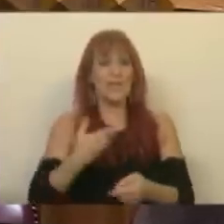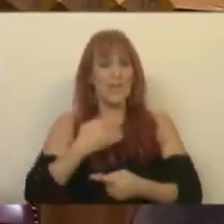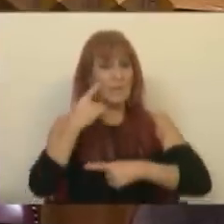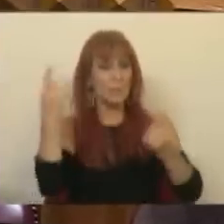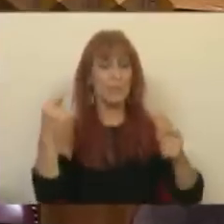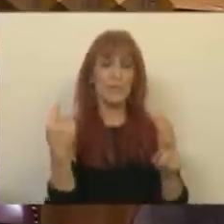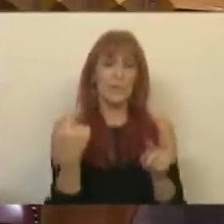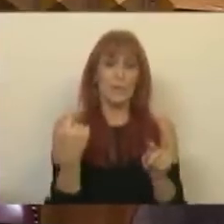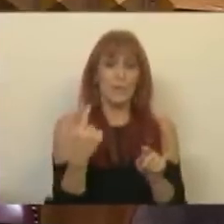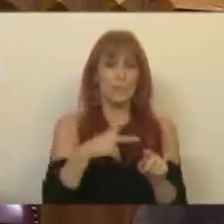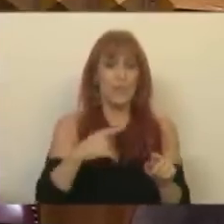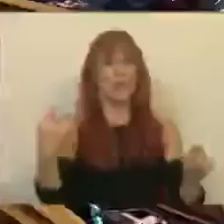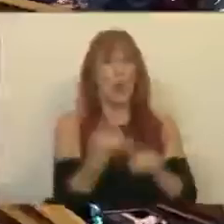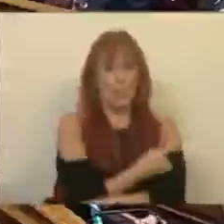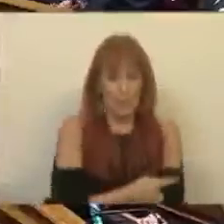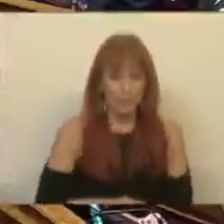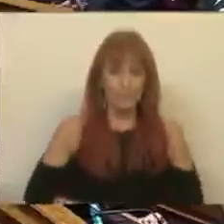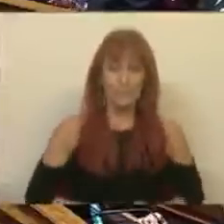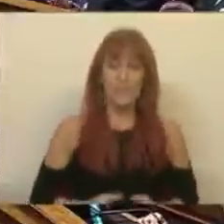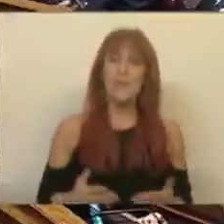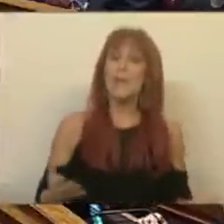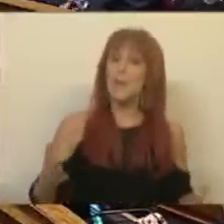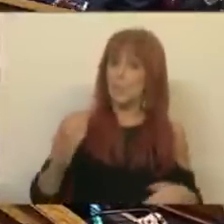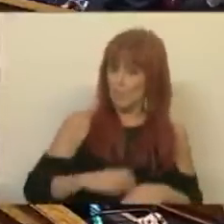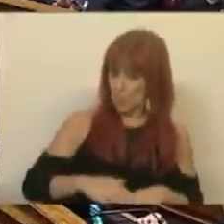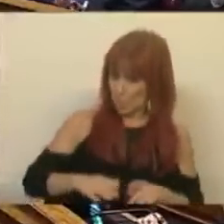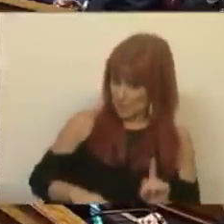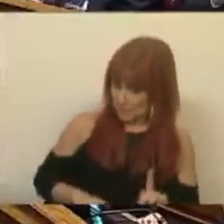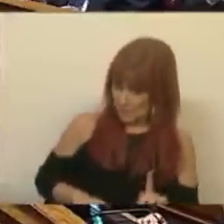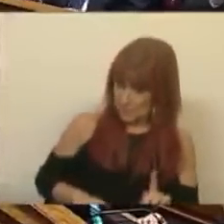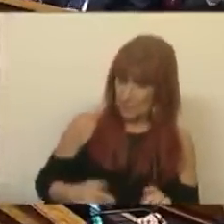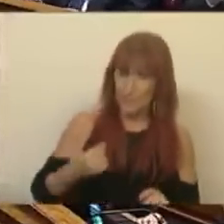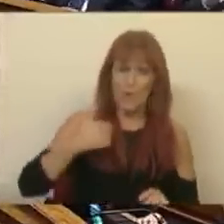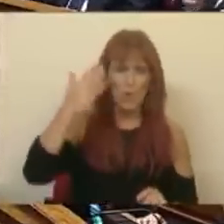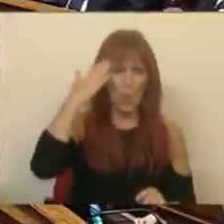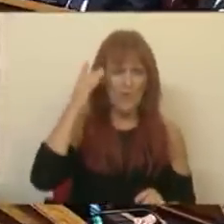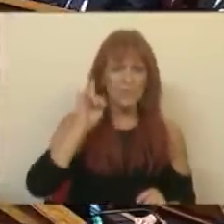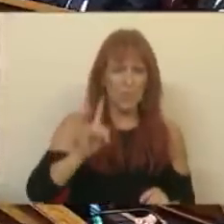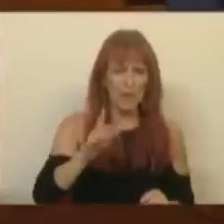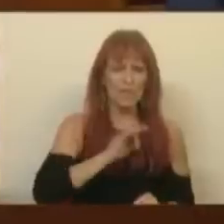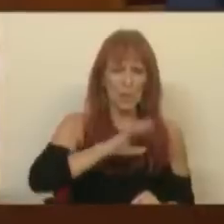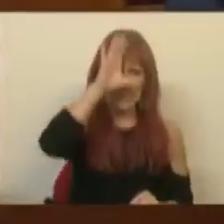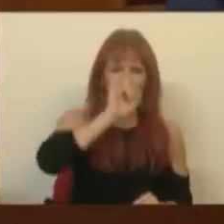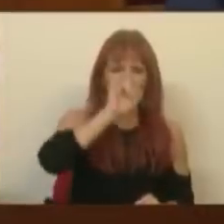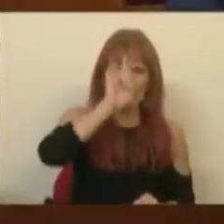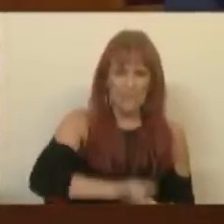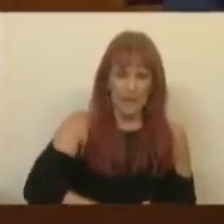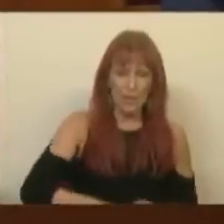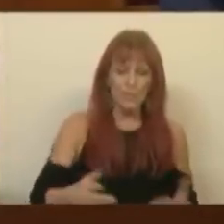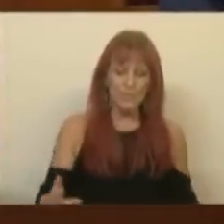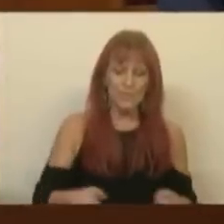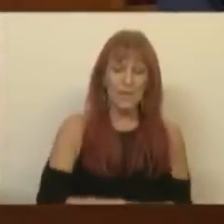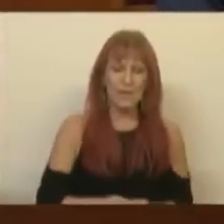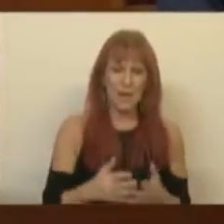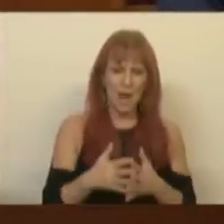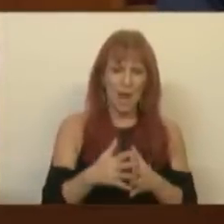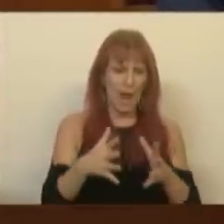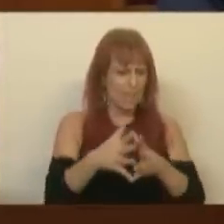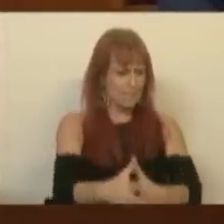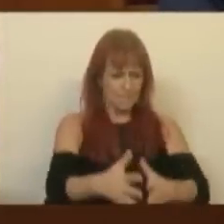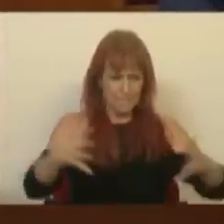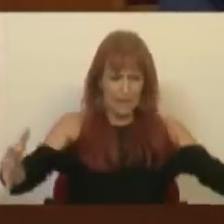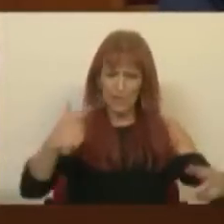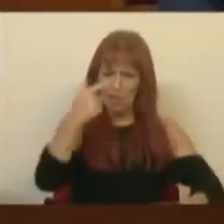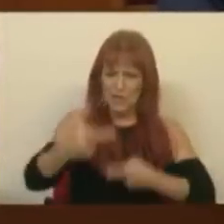pública por isso eu acho mesmo senhor primeiro-ministro alarga maioria